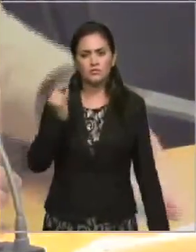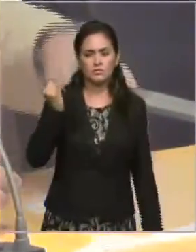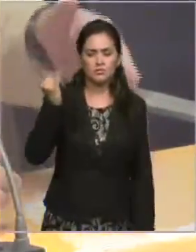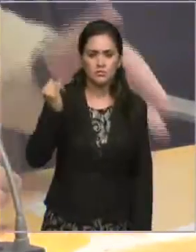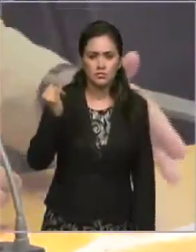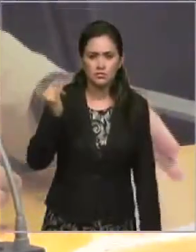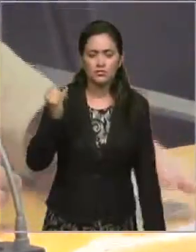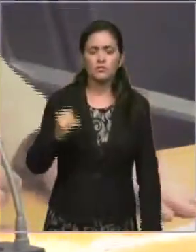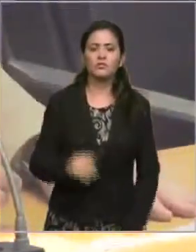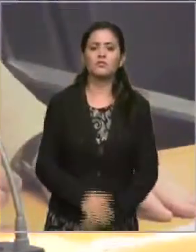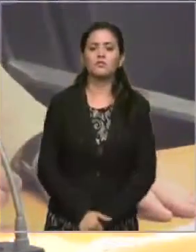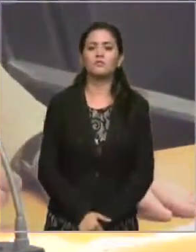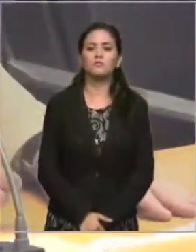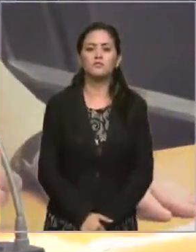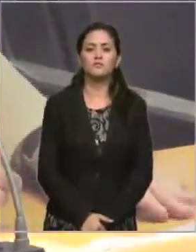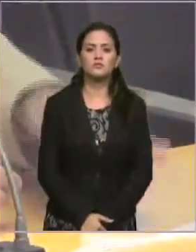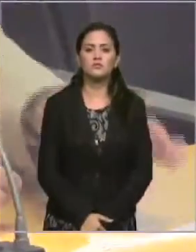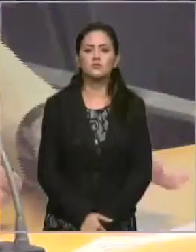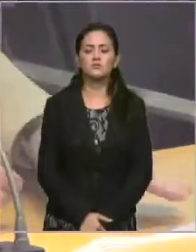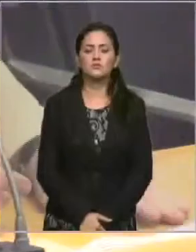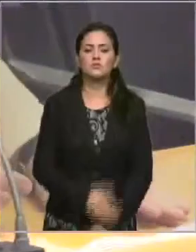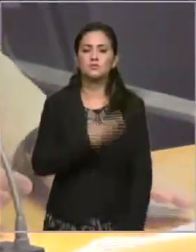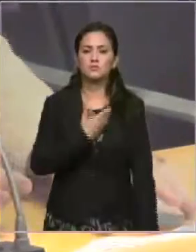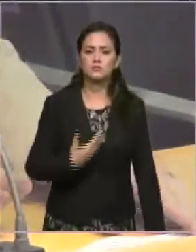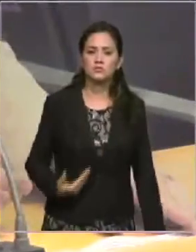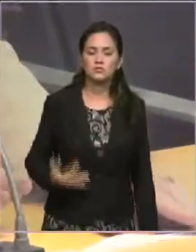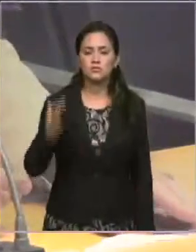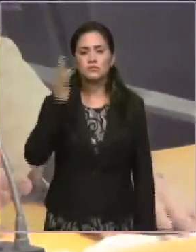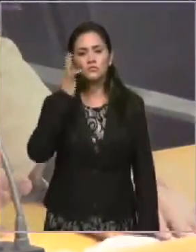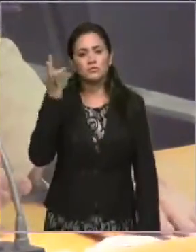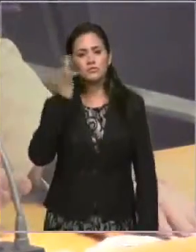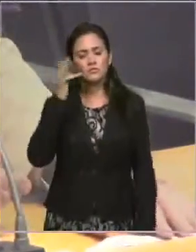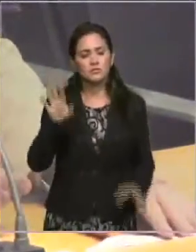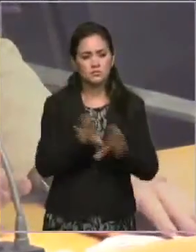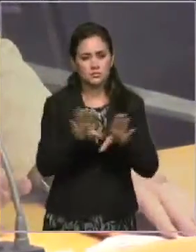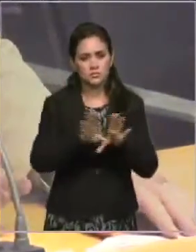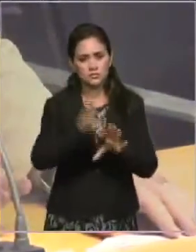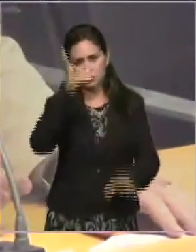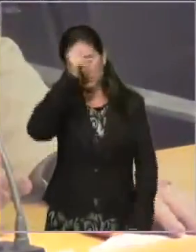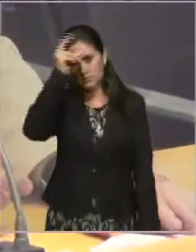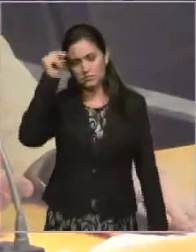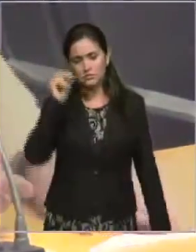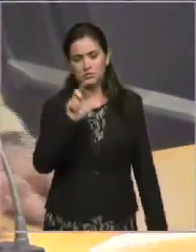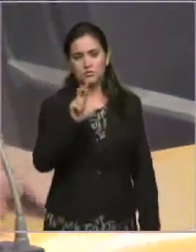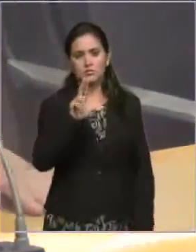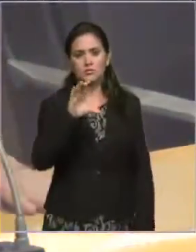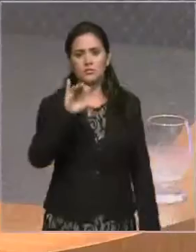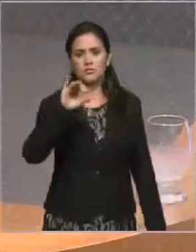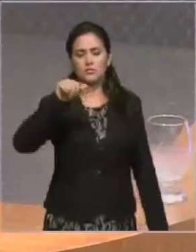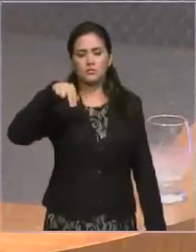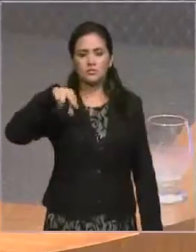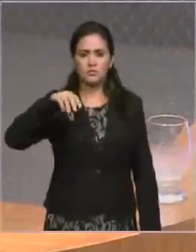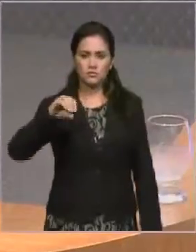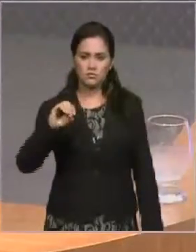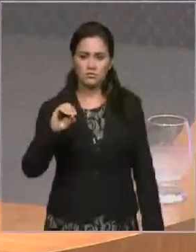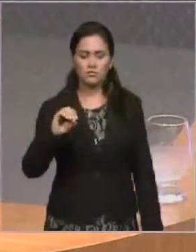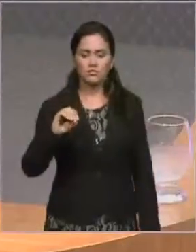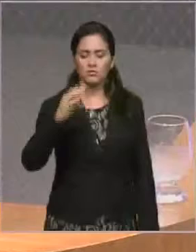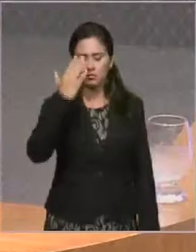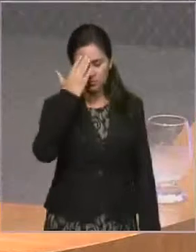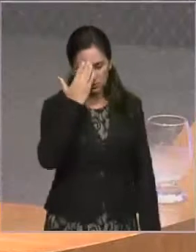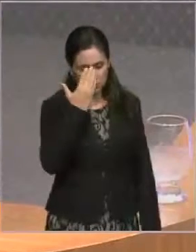essa iniciativa importante do governador Flávio Dino e do prefeito Luciano Leitor. Obrigado